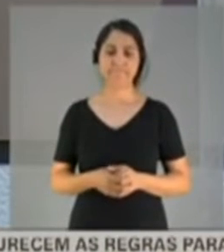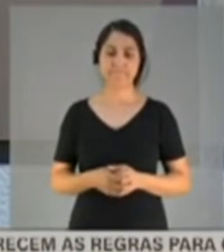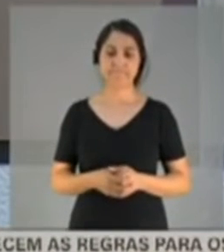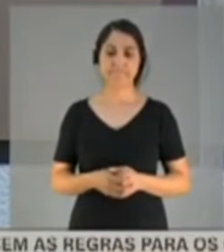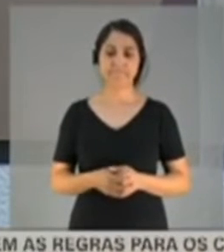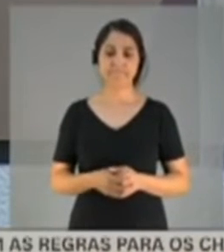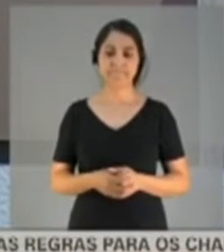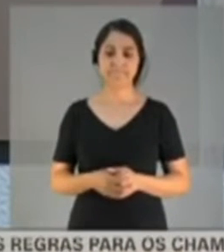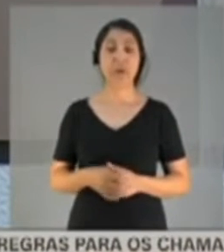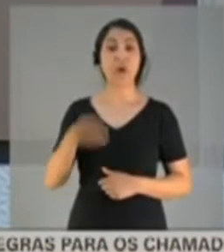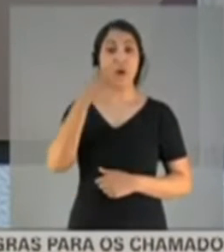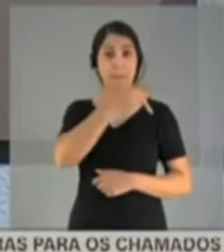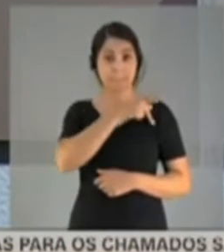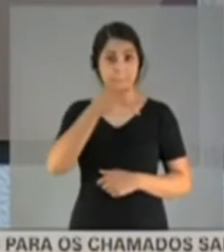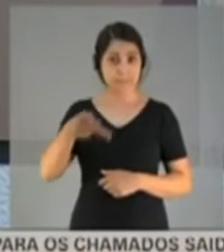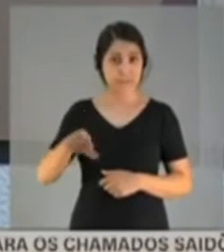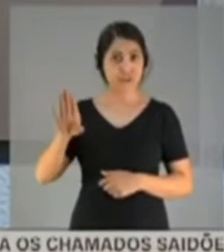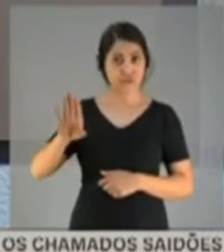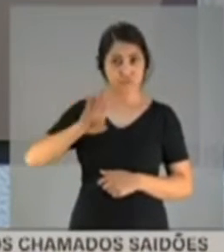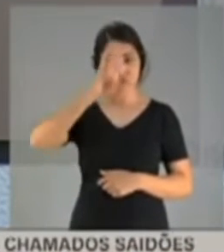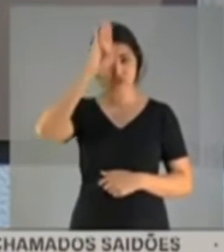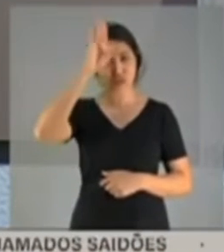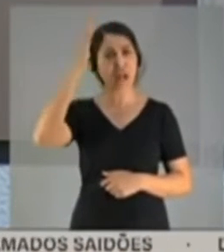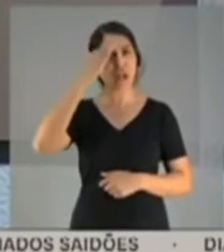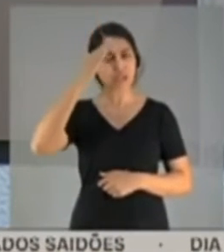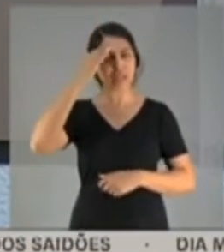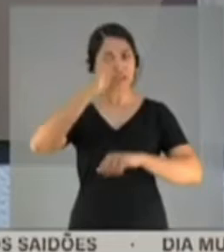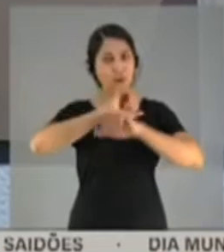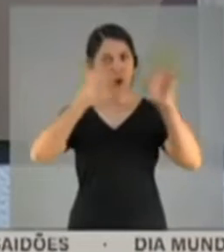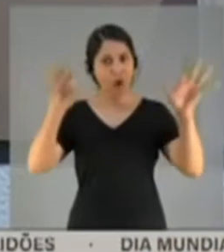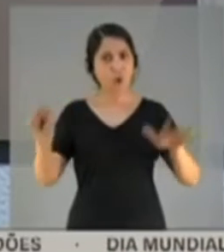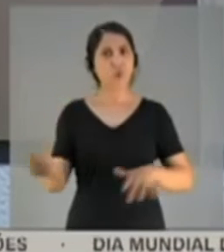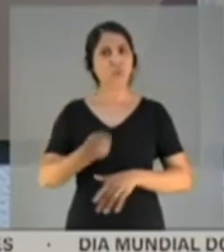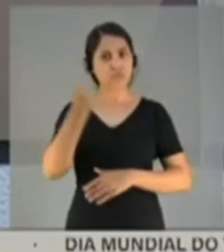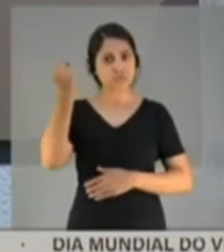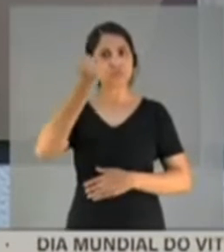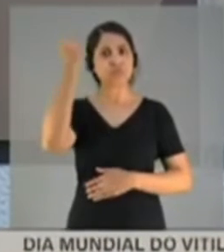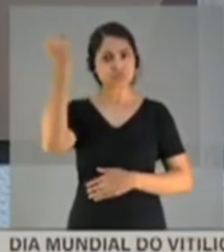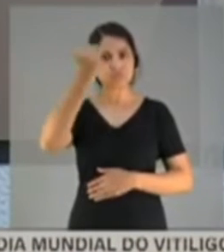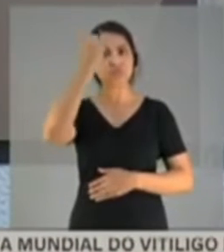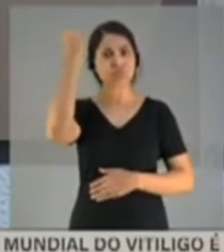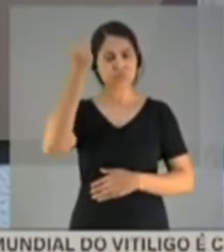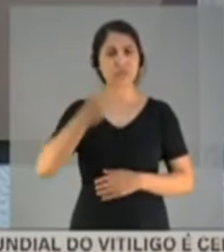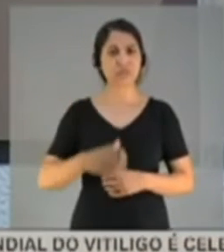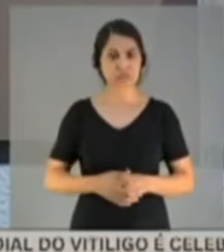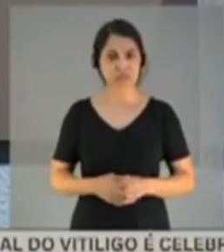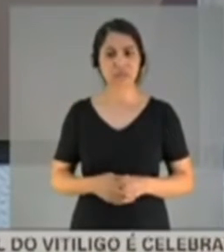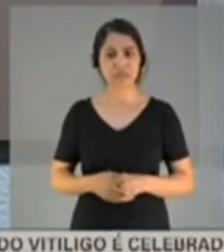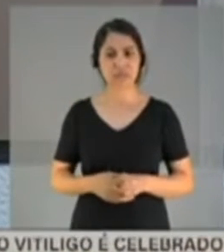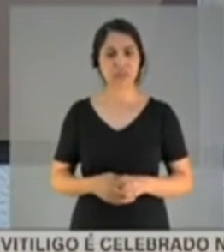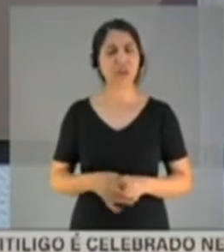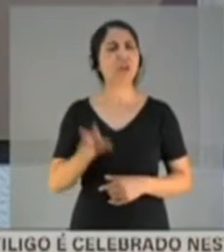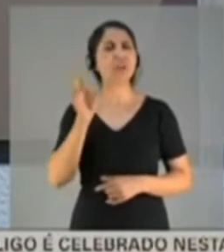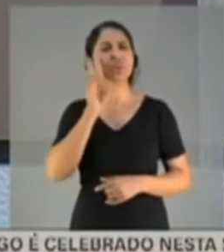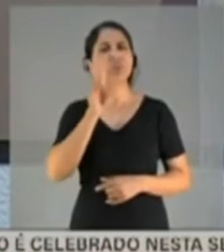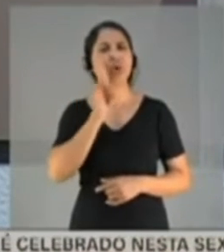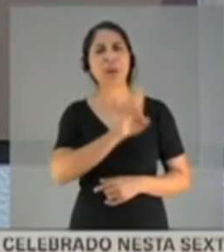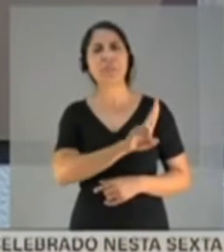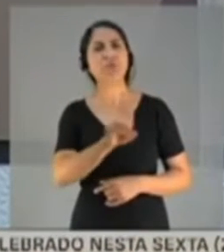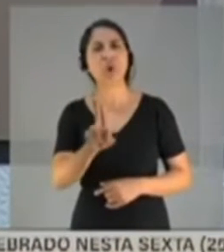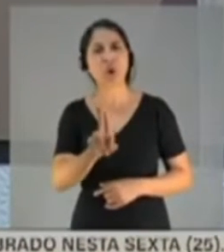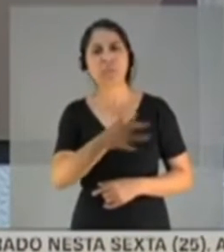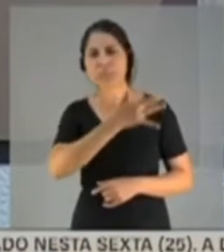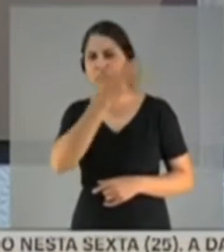O presidente entendeu a gravidade, olhando os meus olhos, ele falou, isso é grave. Não me recordo do nome do parlamentar, mas ele